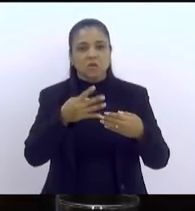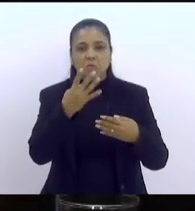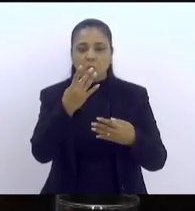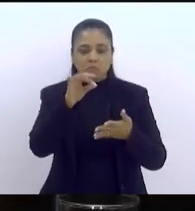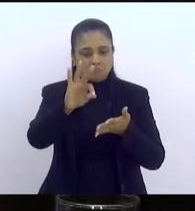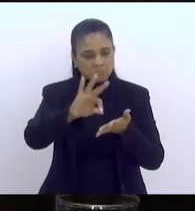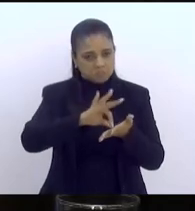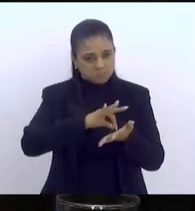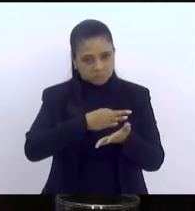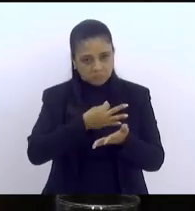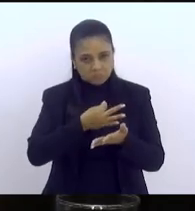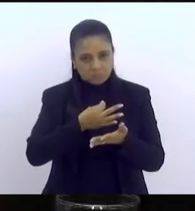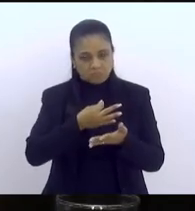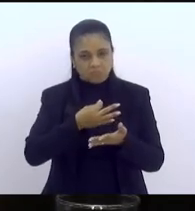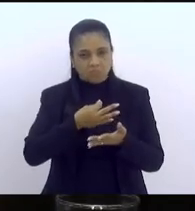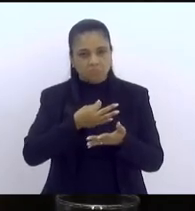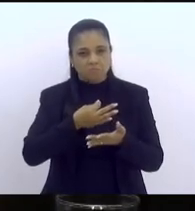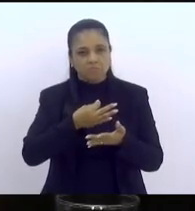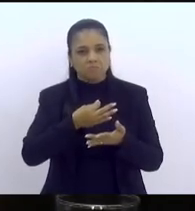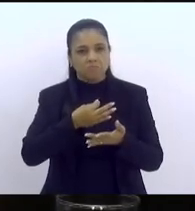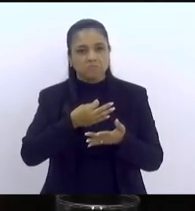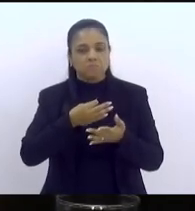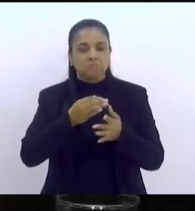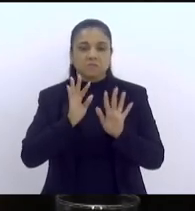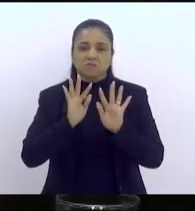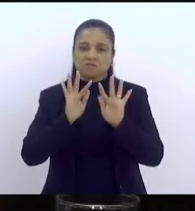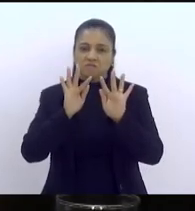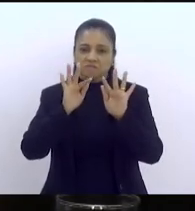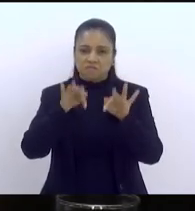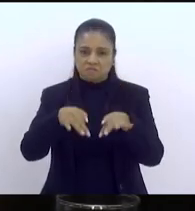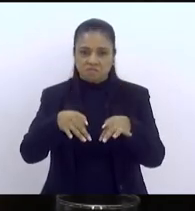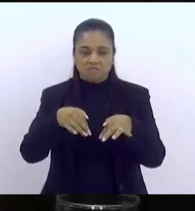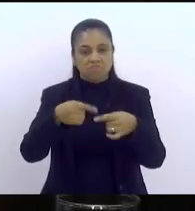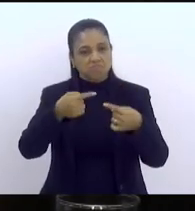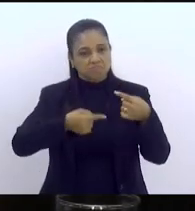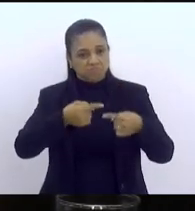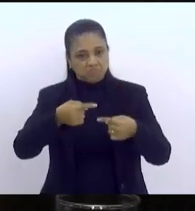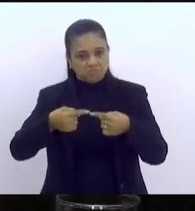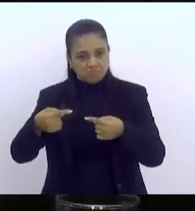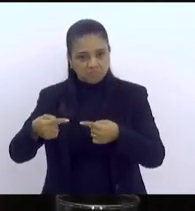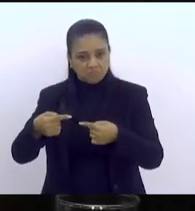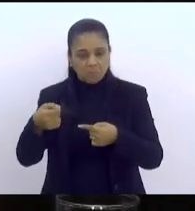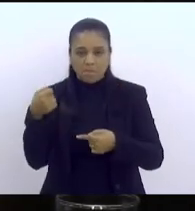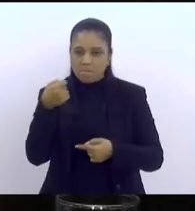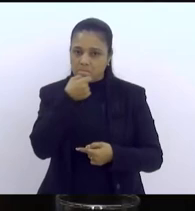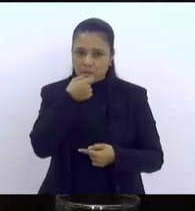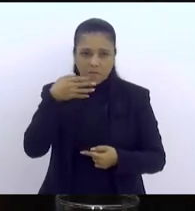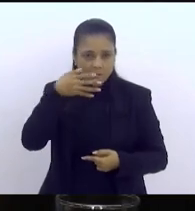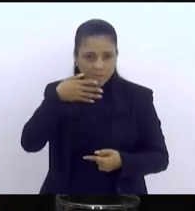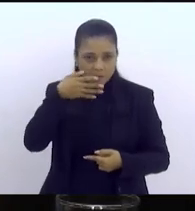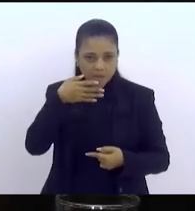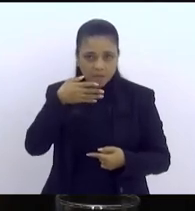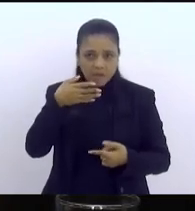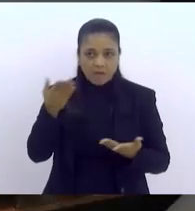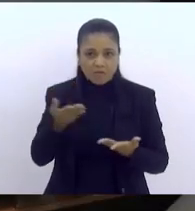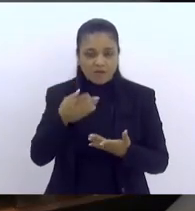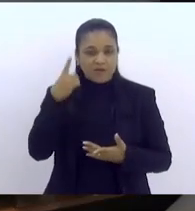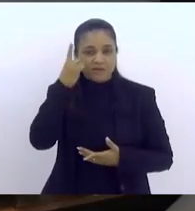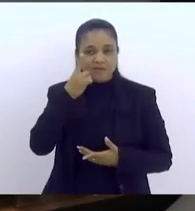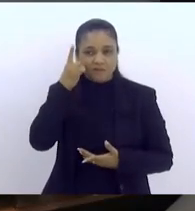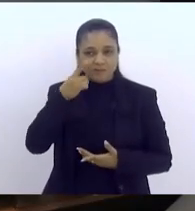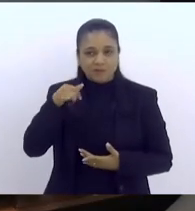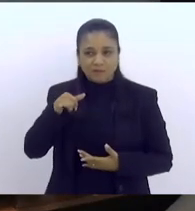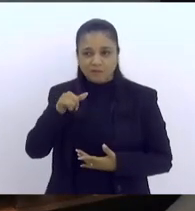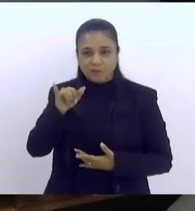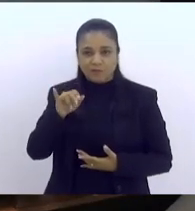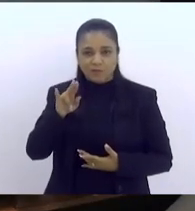oradores inscritos ao expediente final no presente plenário, passo ao deputado Yuri para a sua